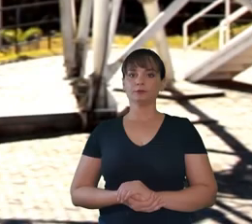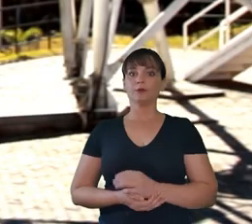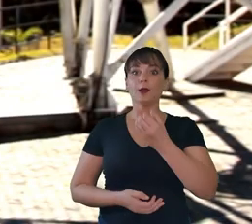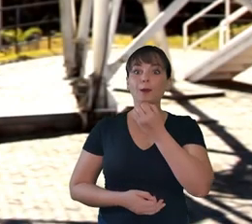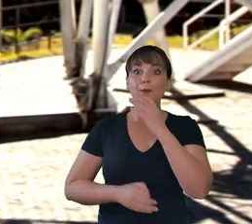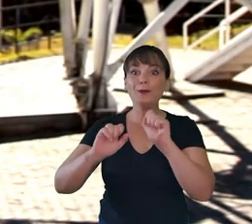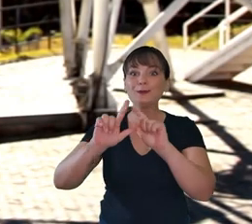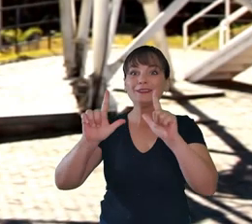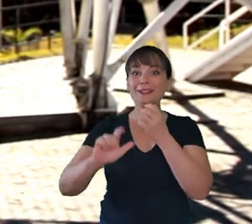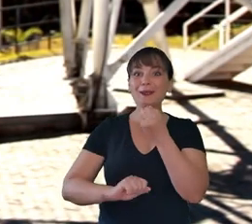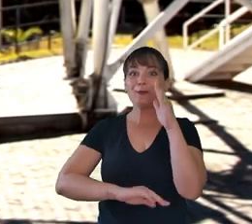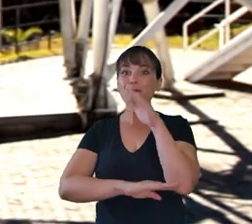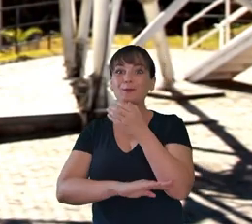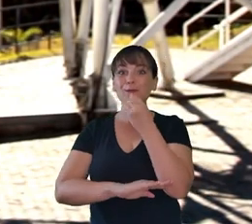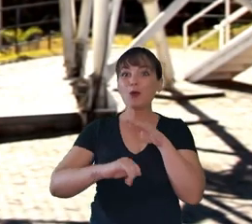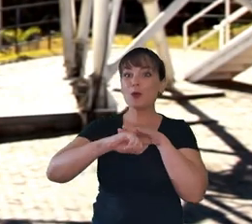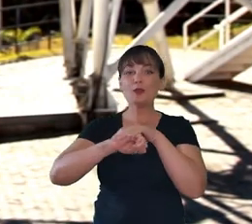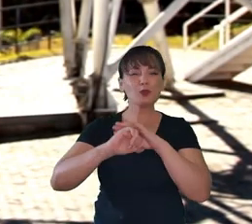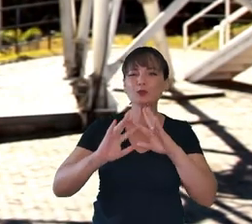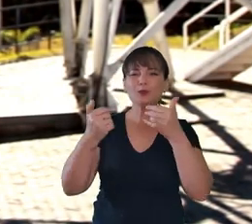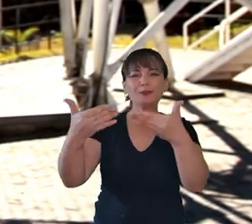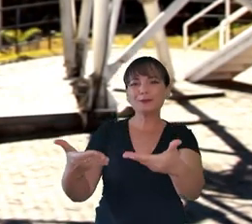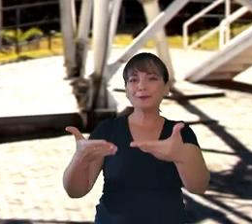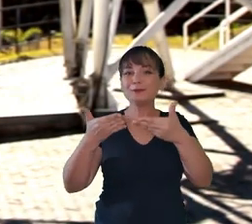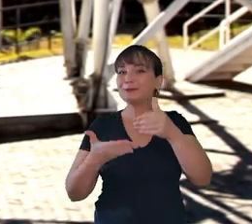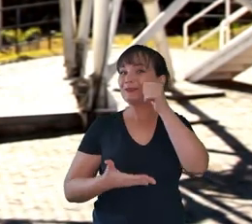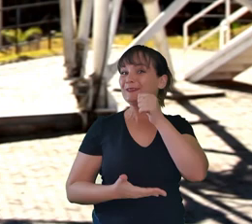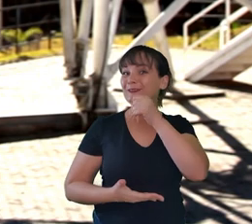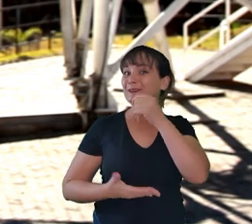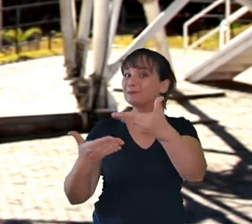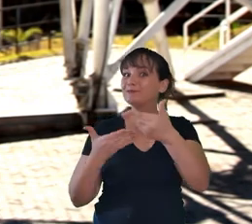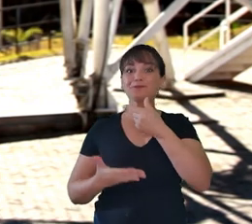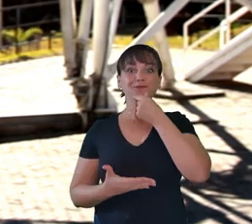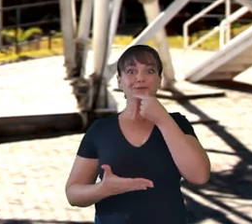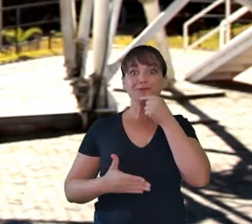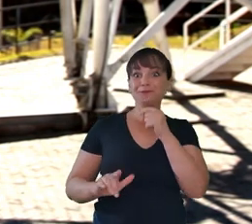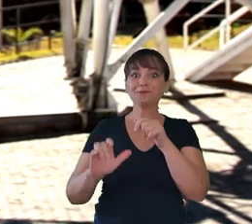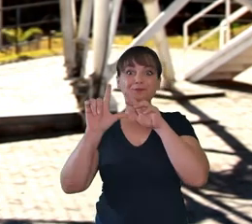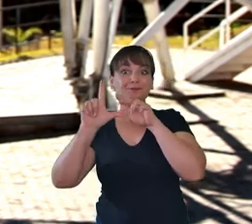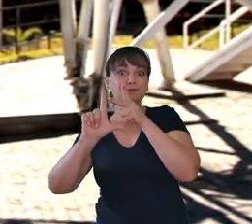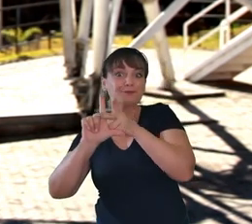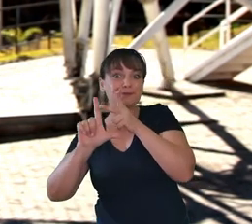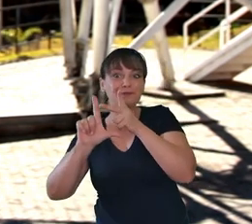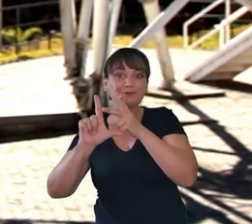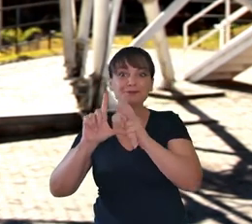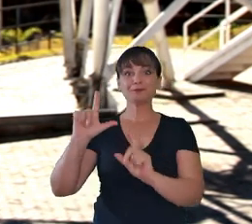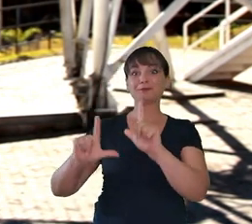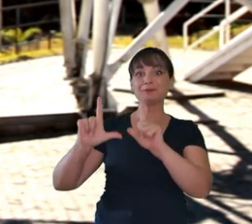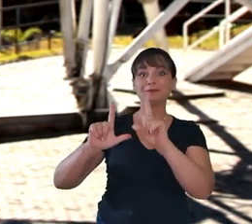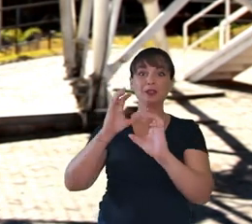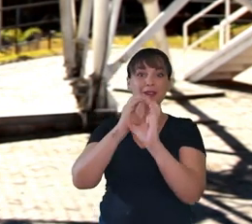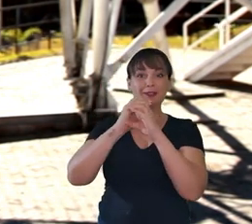Bom dia, boa tarde, boa noite, sejam todos bem-vindos e bem-vindas a essa transmissão do programa Ciência e